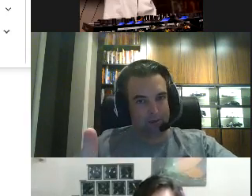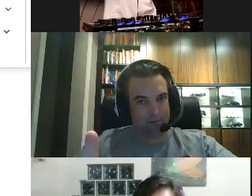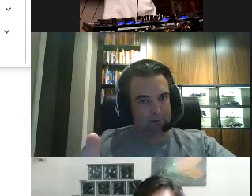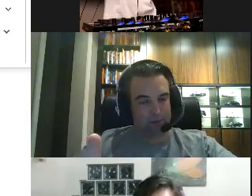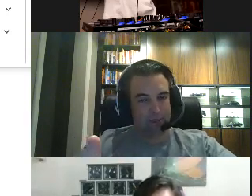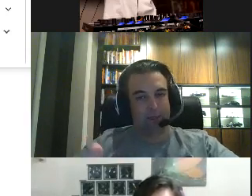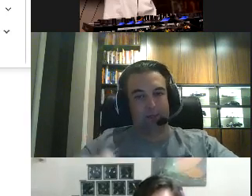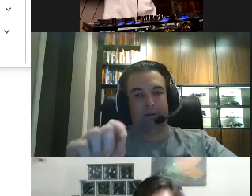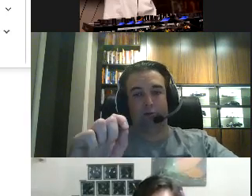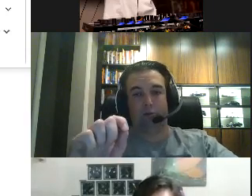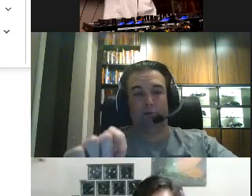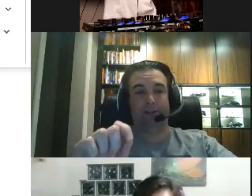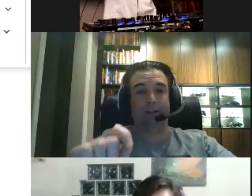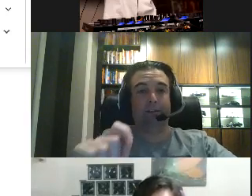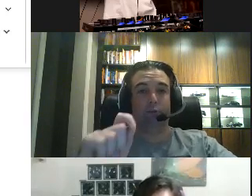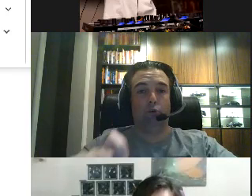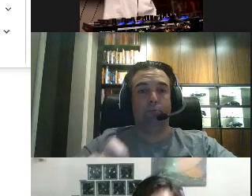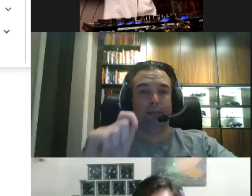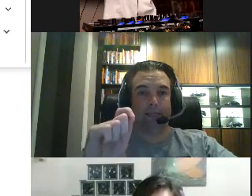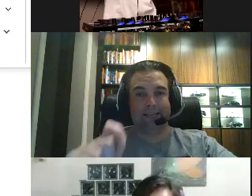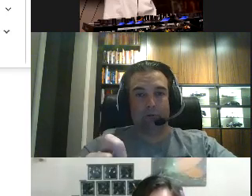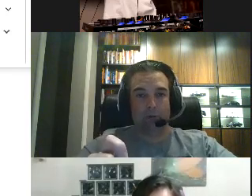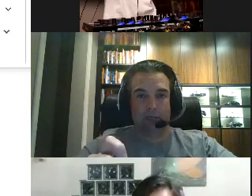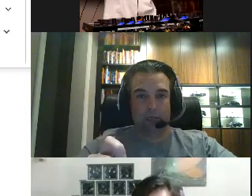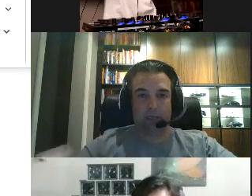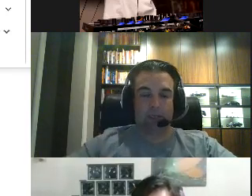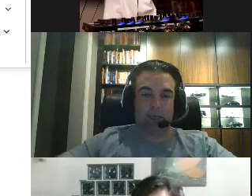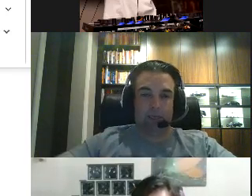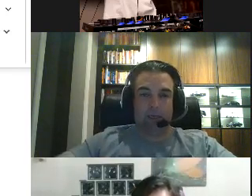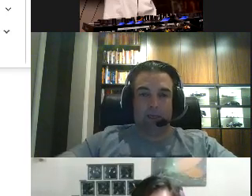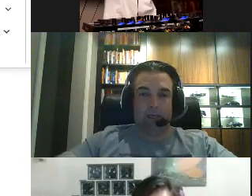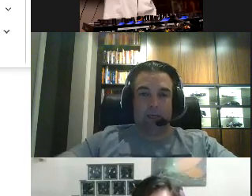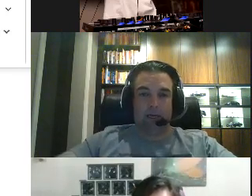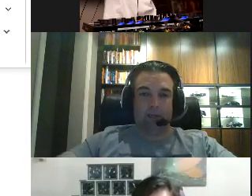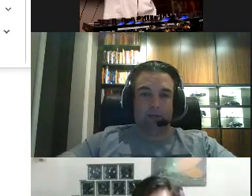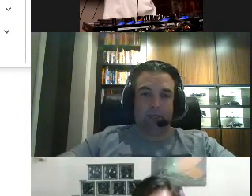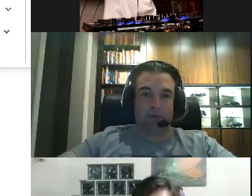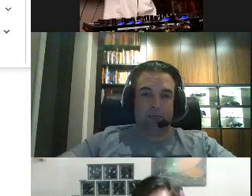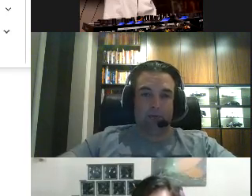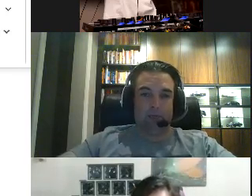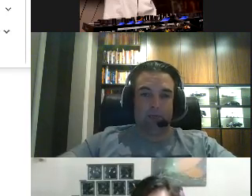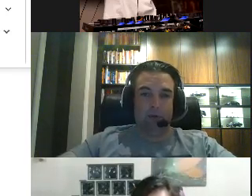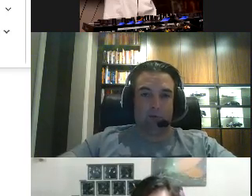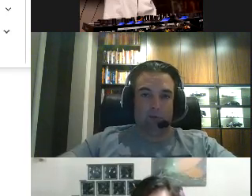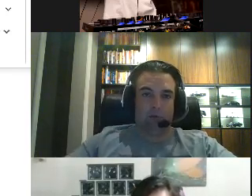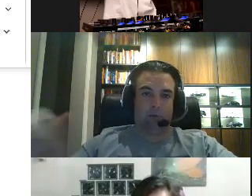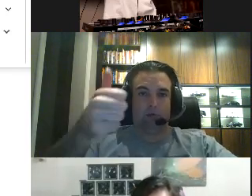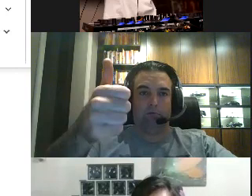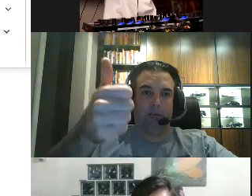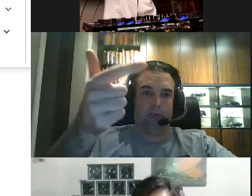da questão. Eu só estou falando de volume d'água. Aqui isso aqui é chamado de